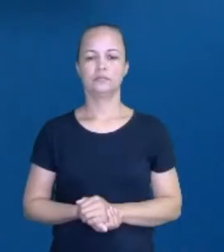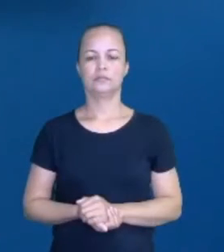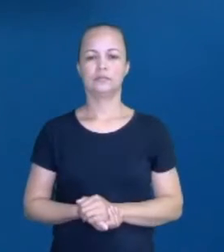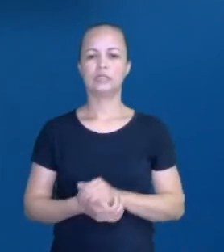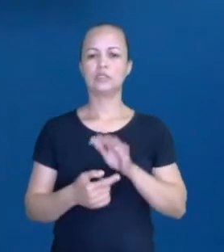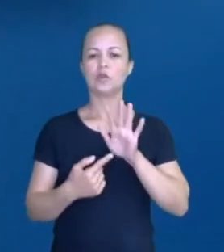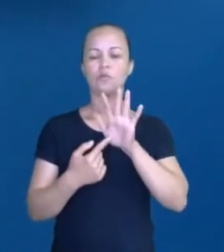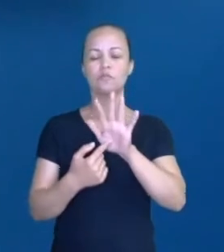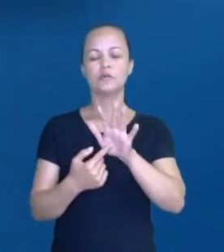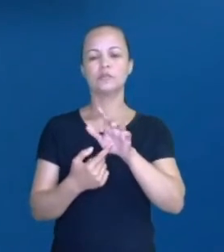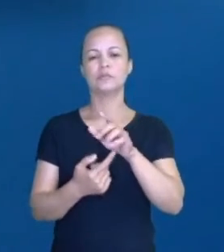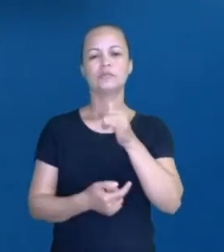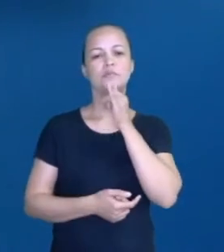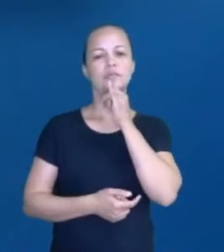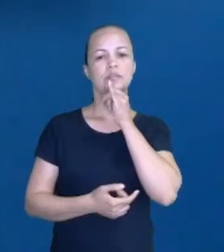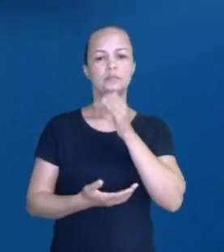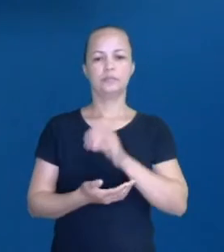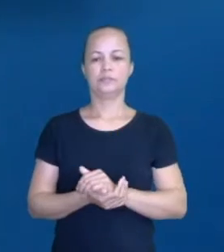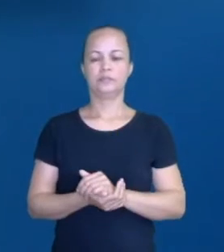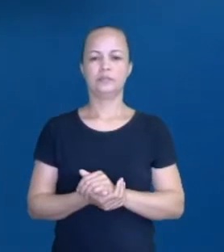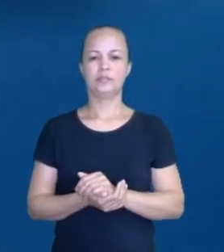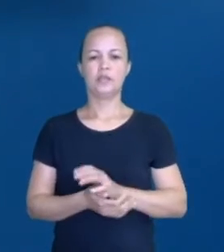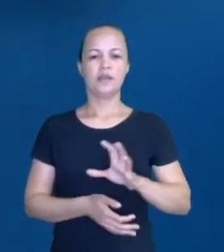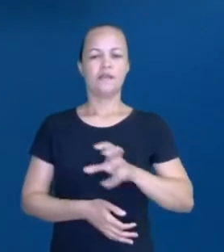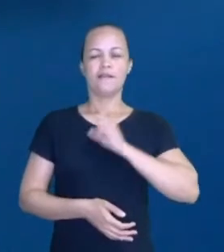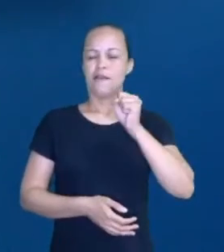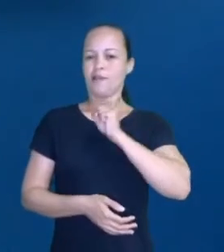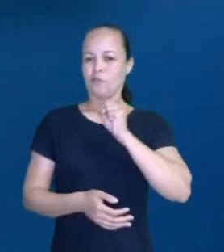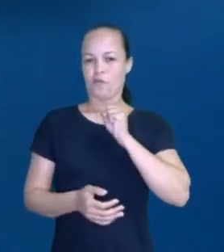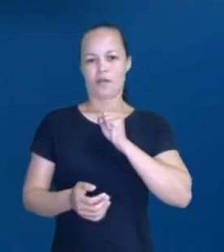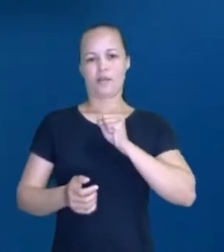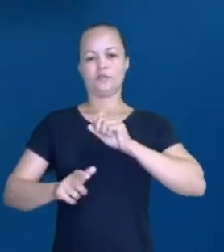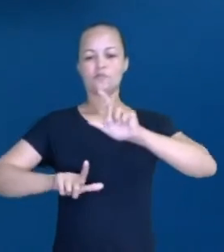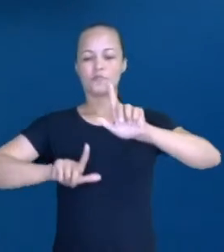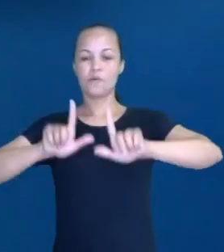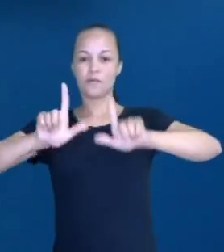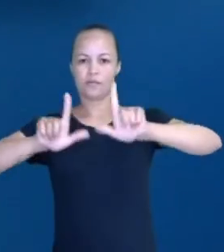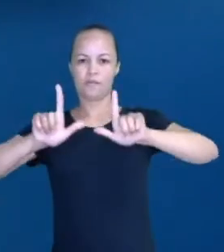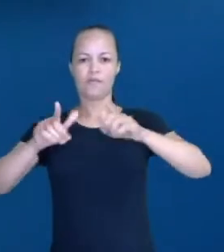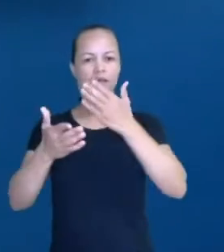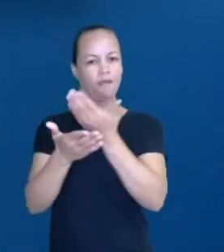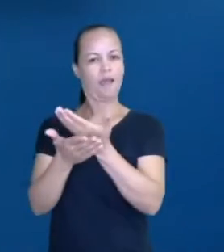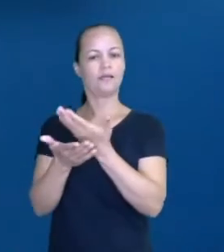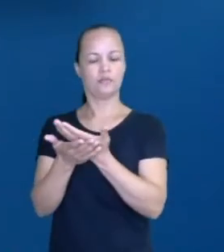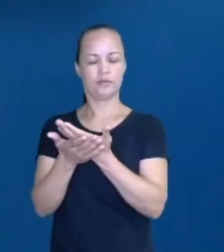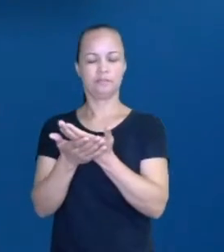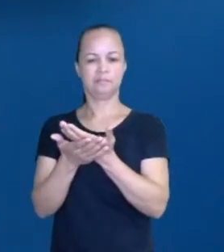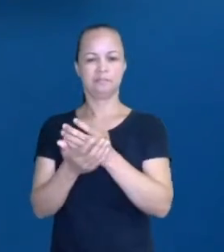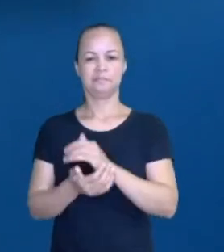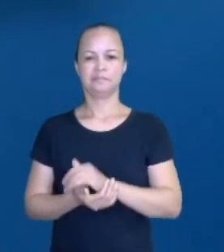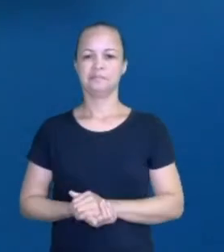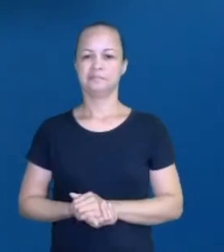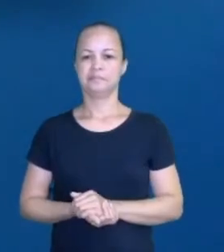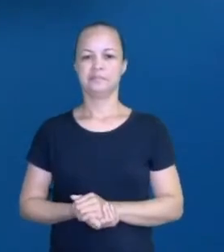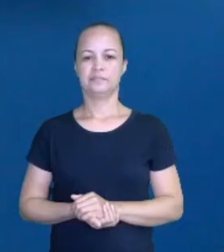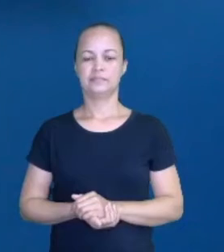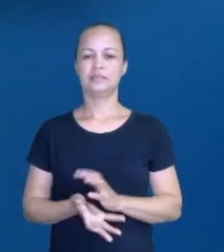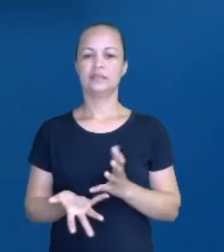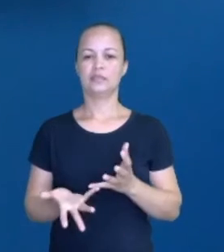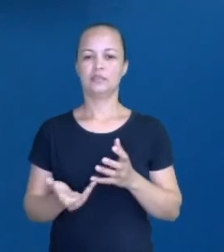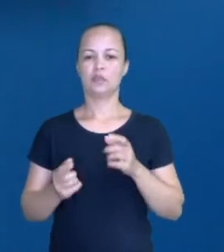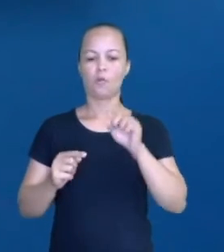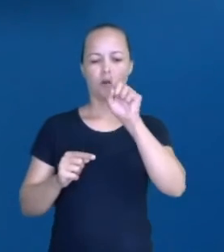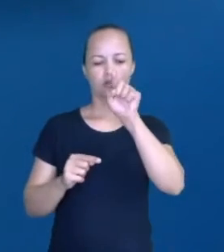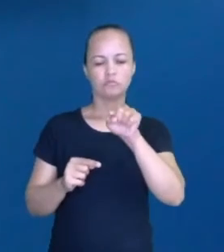Trouxe aqui um exemplo, ó. Estou adorando as aulas pela TV. Então, mostra esta frase aqui, com a exclamação no